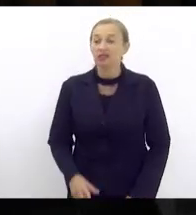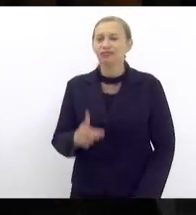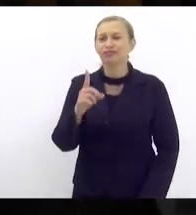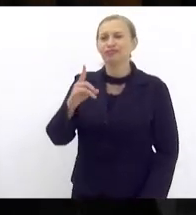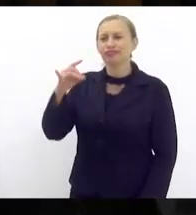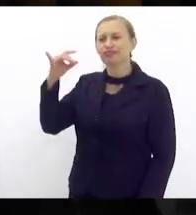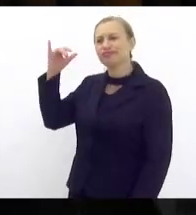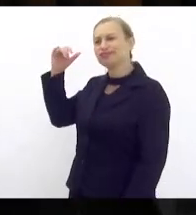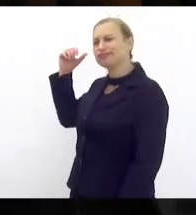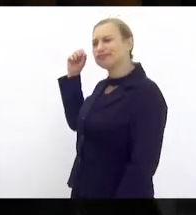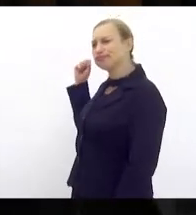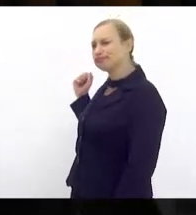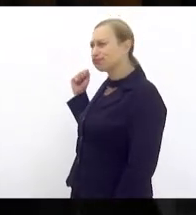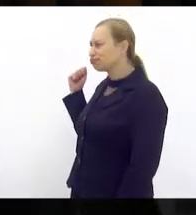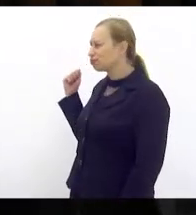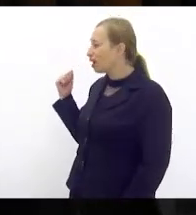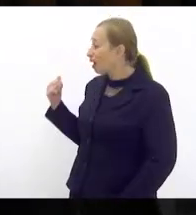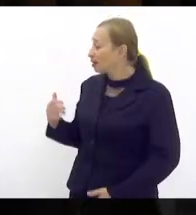anteriores